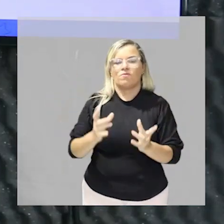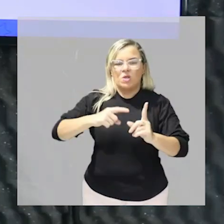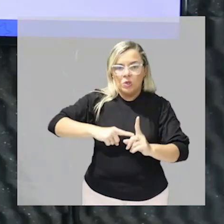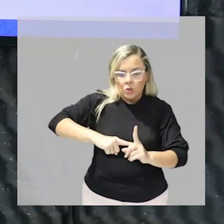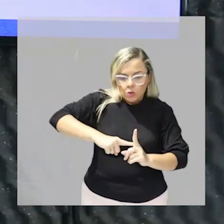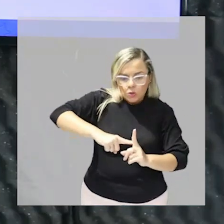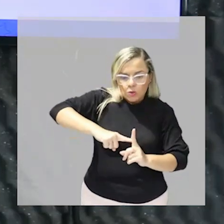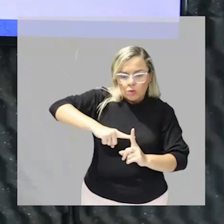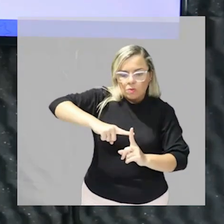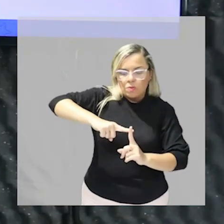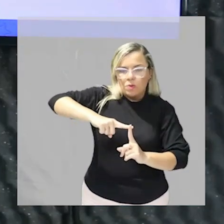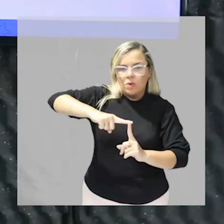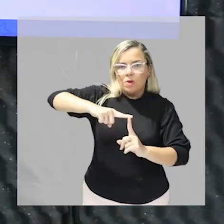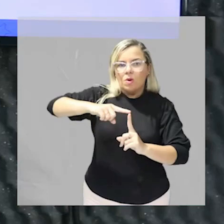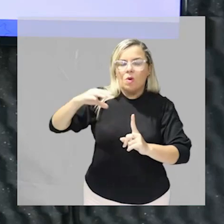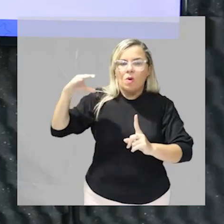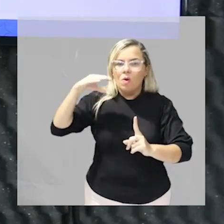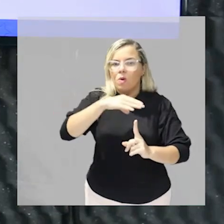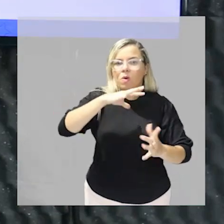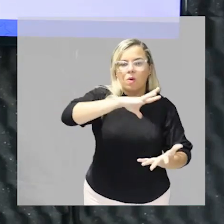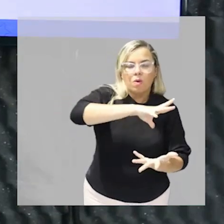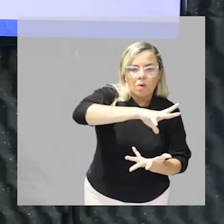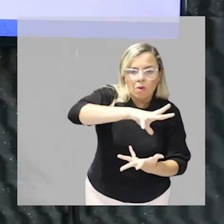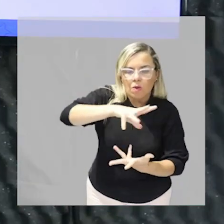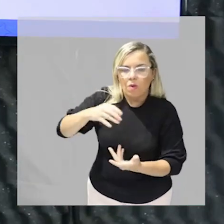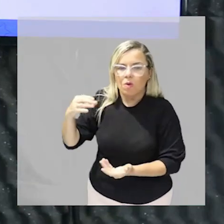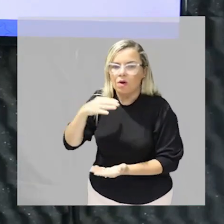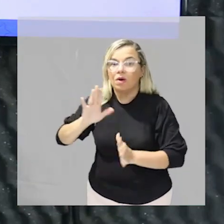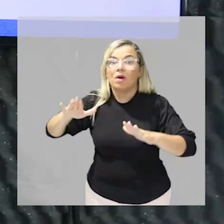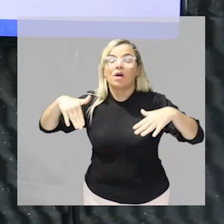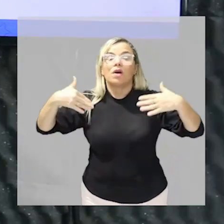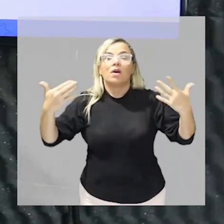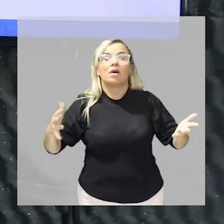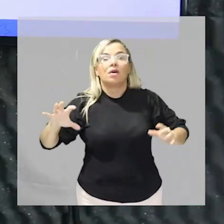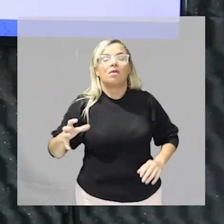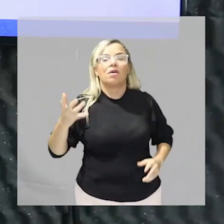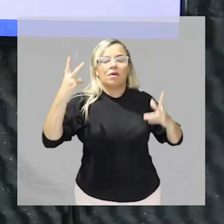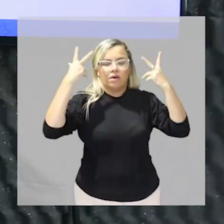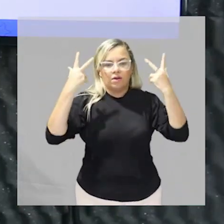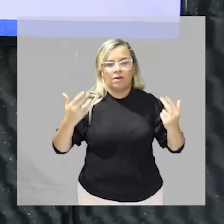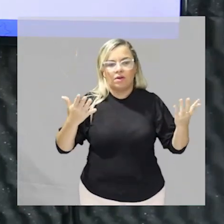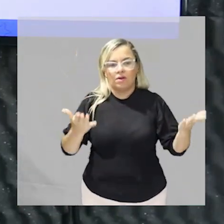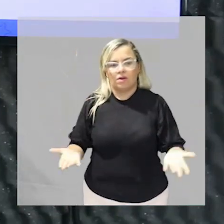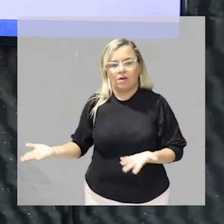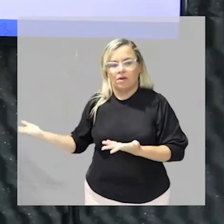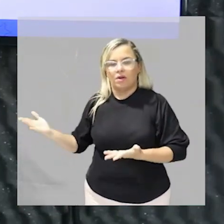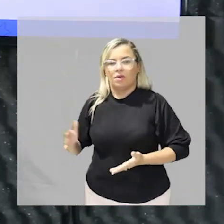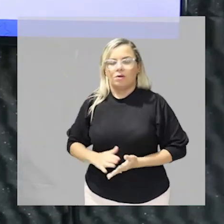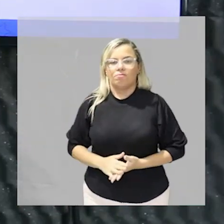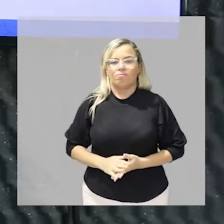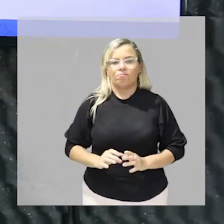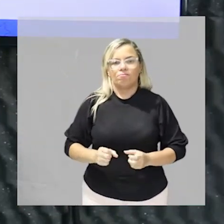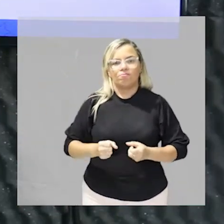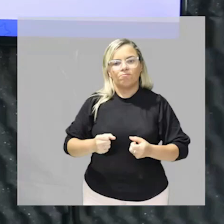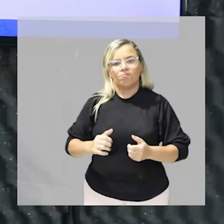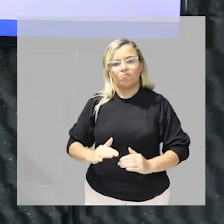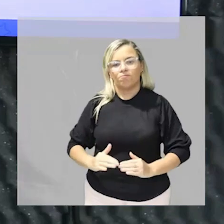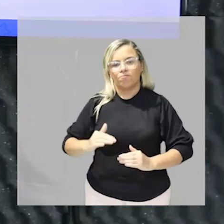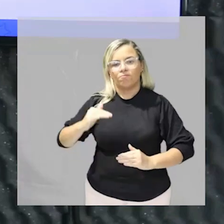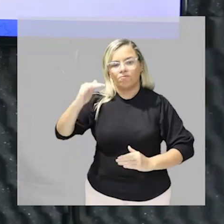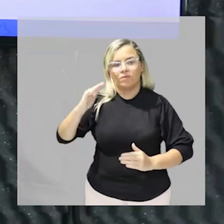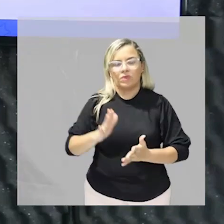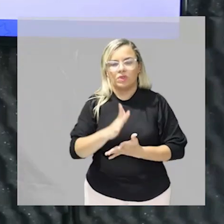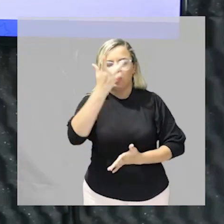temperatura, gerando o aquecimento global. Que fenômeno natural é esse, Marcos? Que é intensificado por essa atividade humana? Galera,